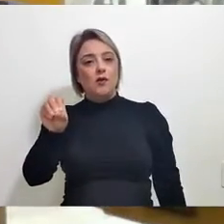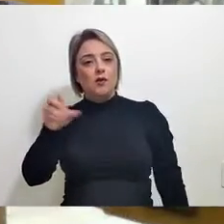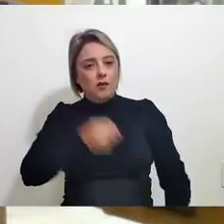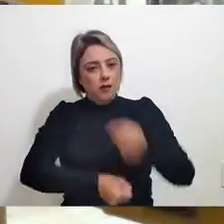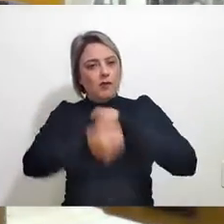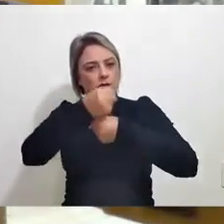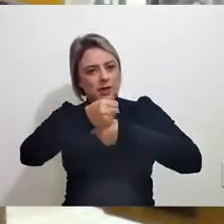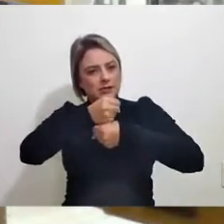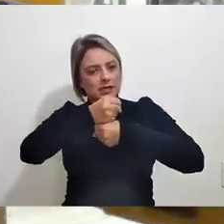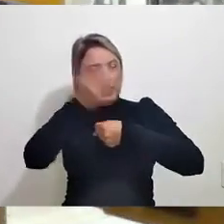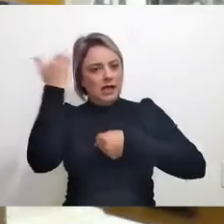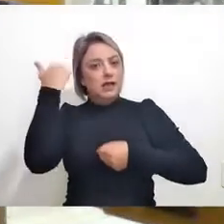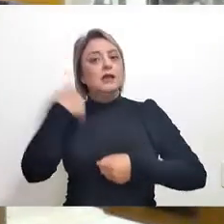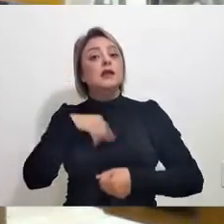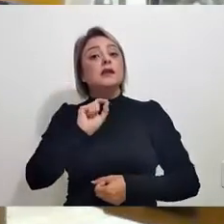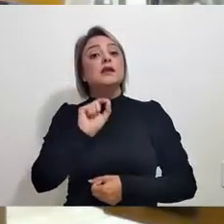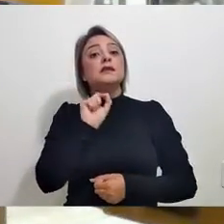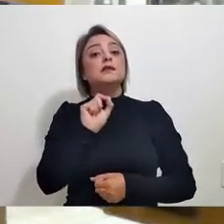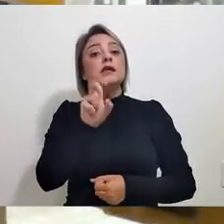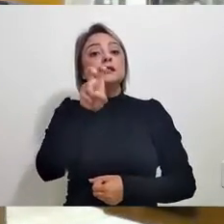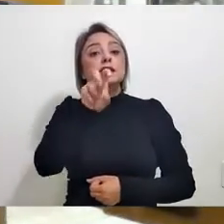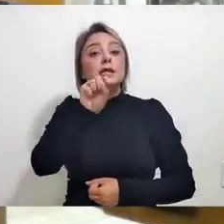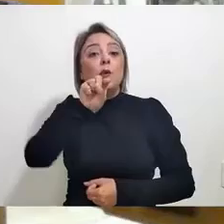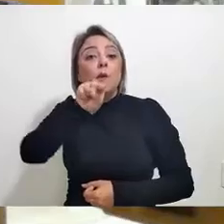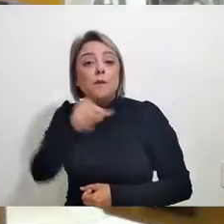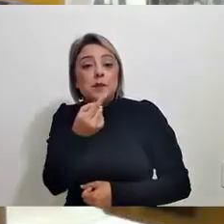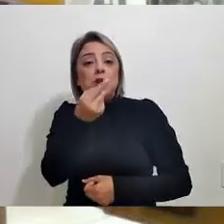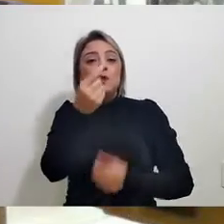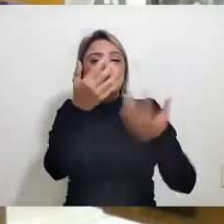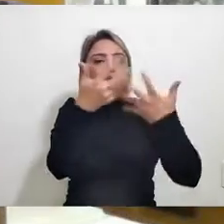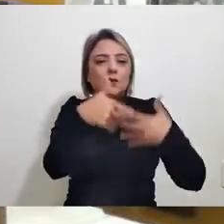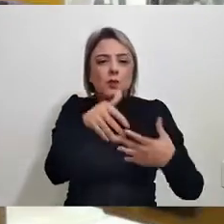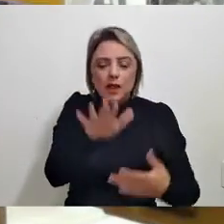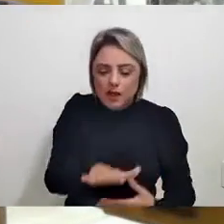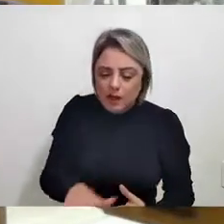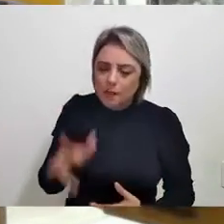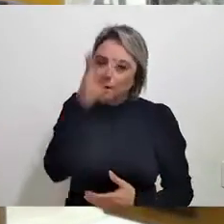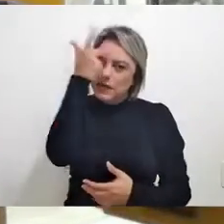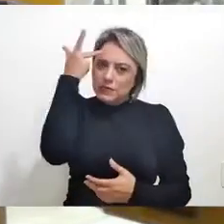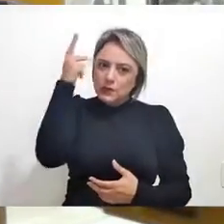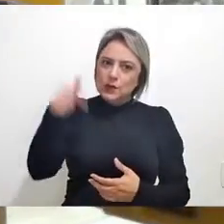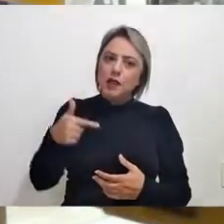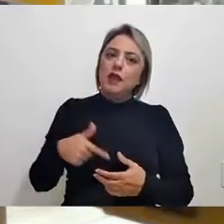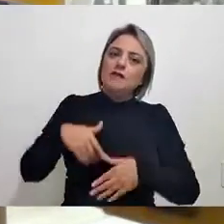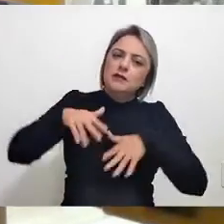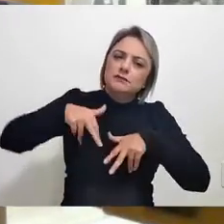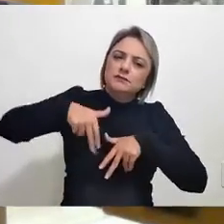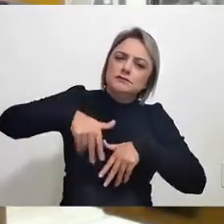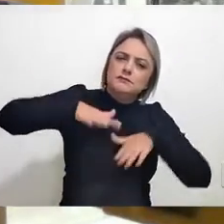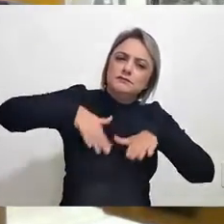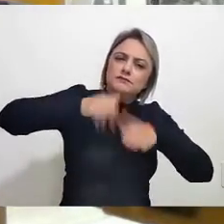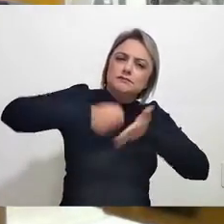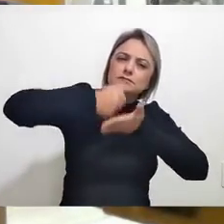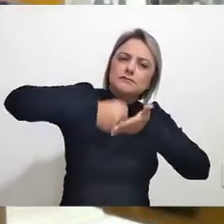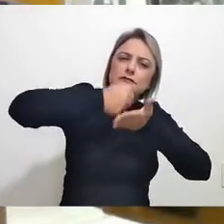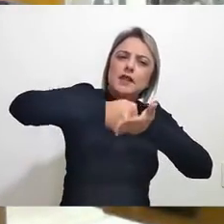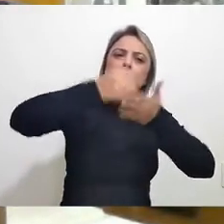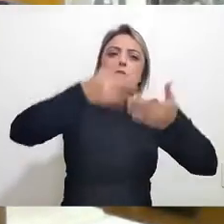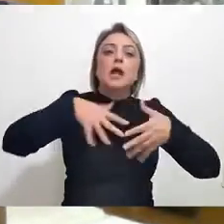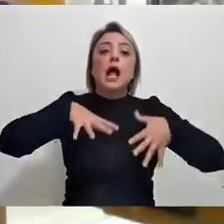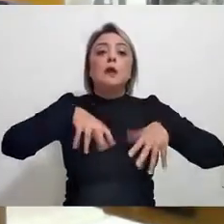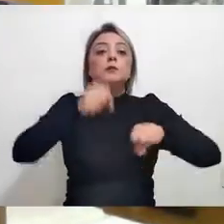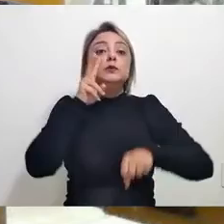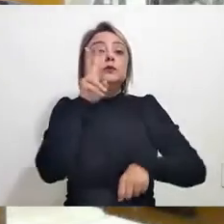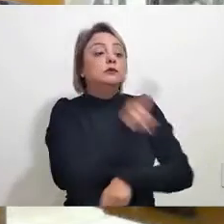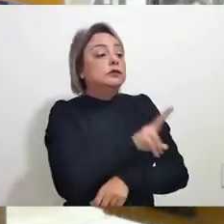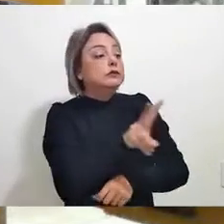é, nos direitos de infância, de criança e adolescente, ela é comemorada o Dia Nacional de Abuso Sexual contra Criança e Adolescente. E por que dessa data? Porque